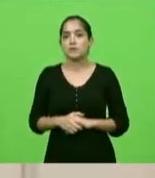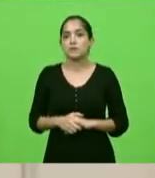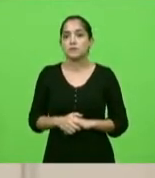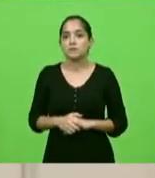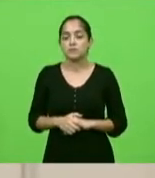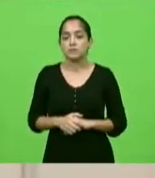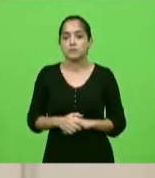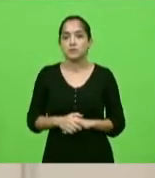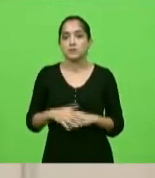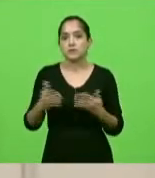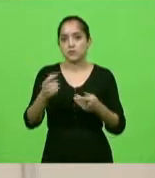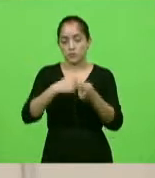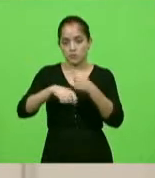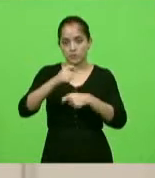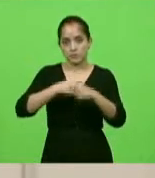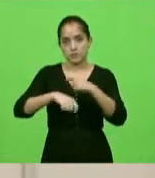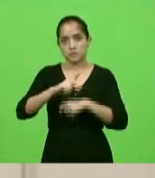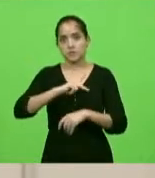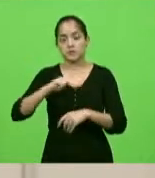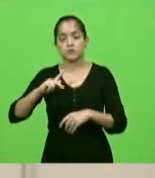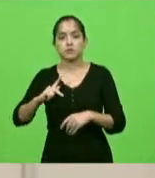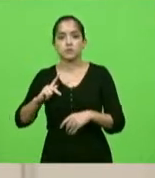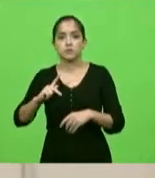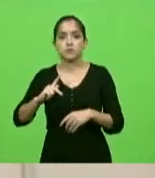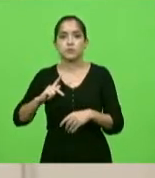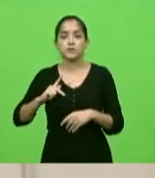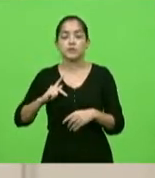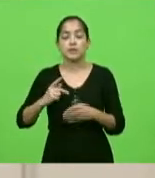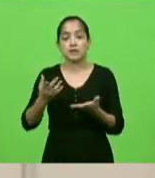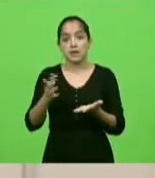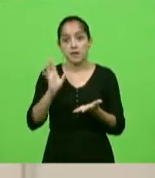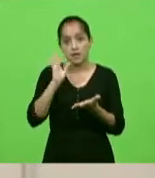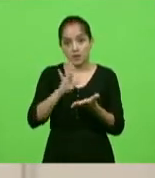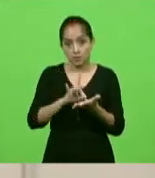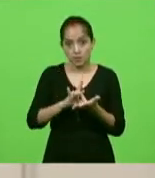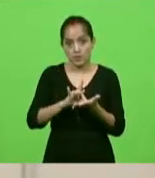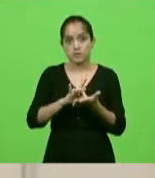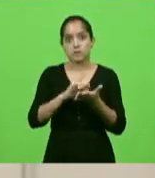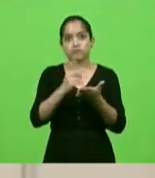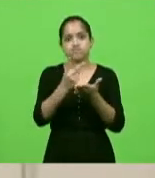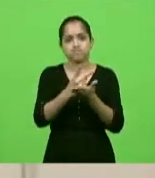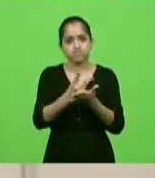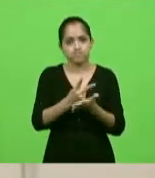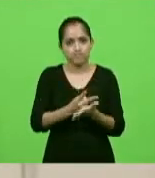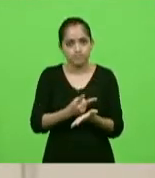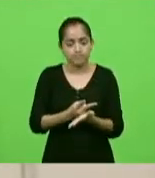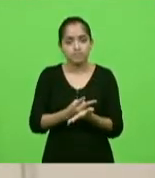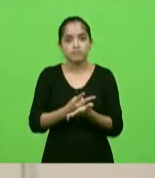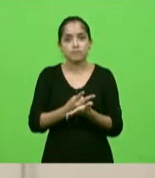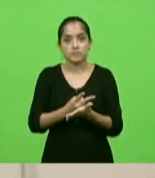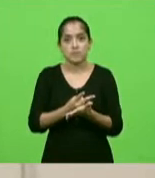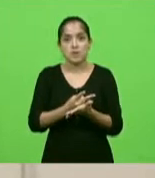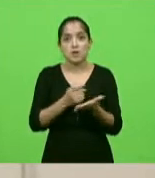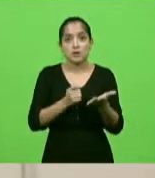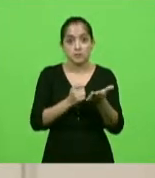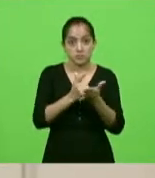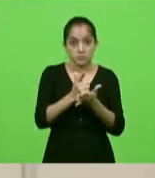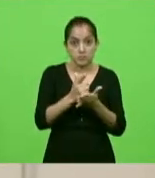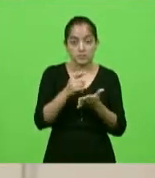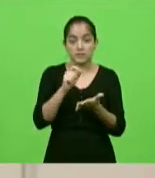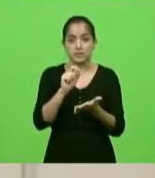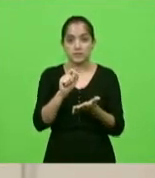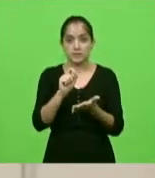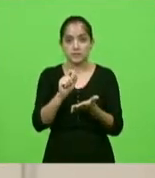Então, como a administração pública acabou por reconhecer as irregularidades do procedimento de aquisição